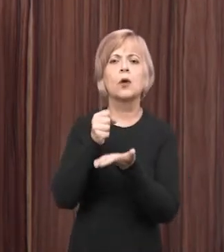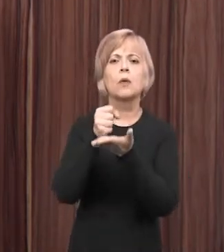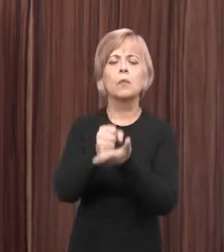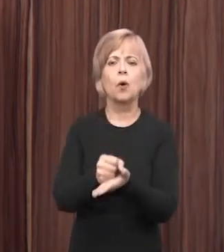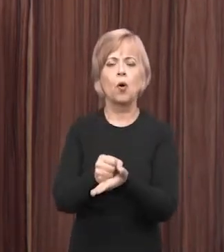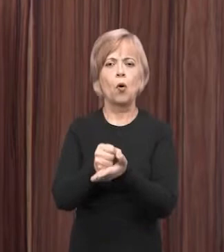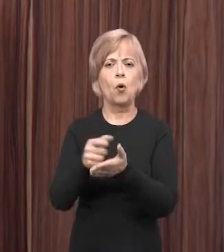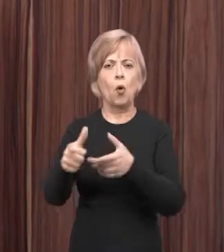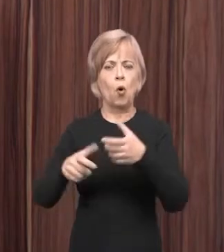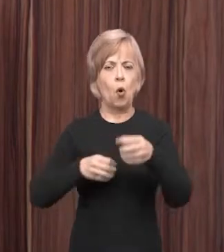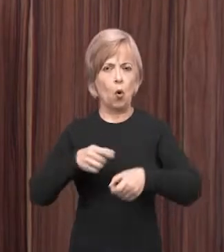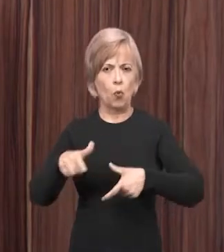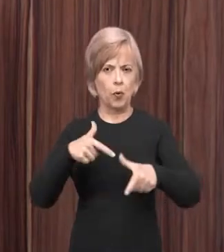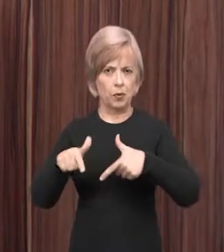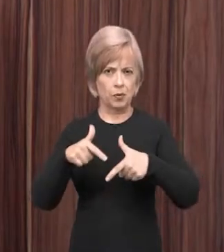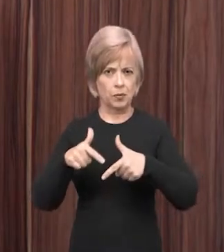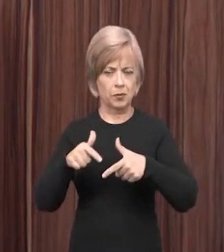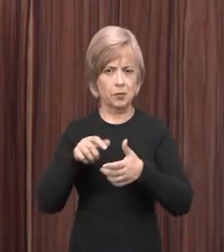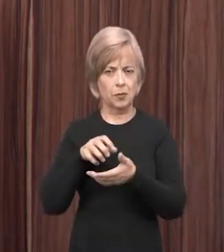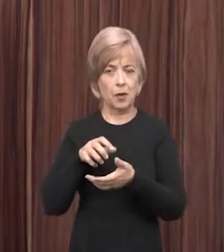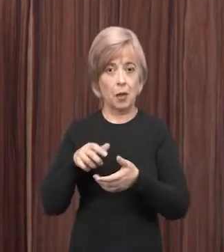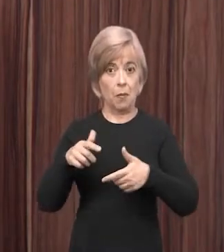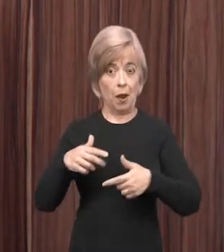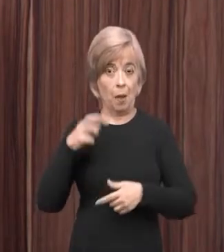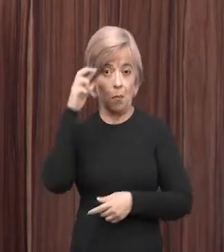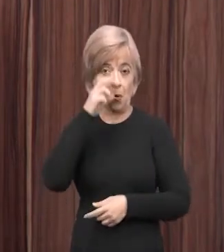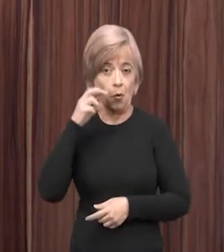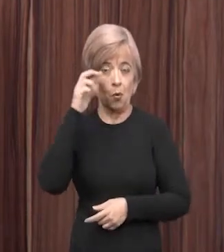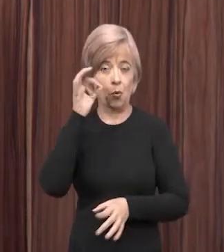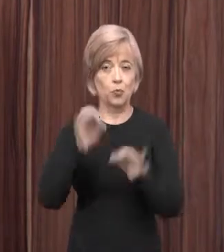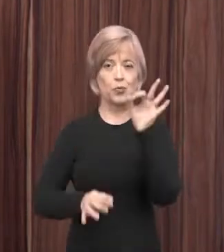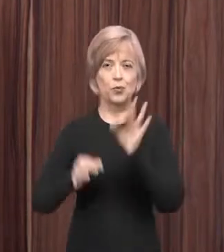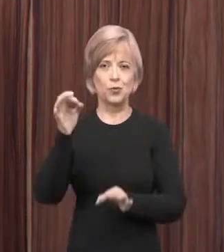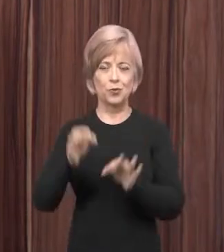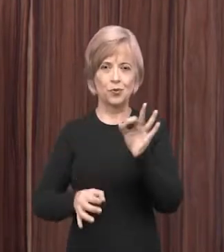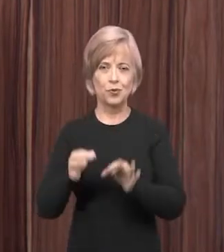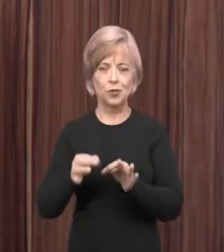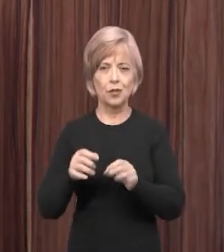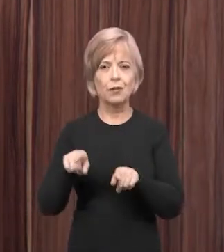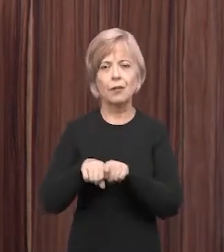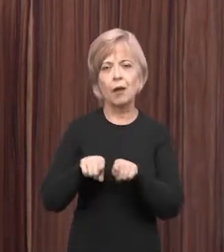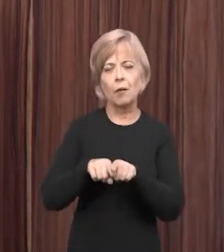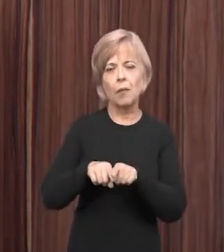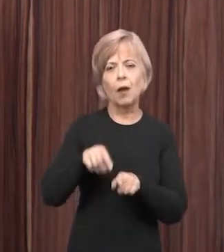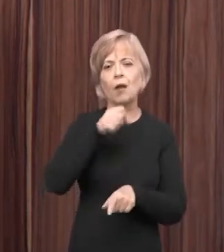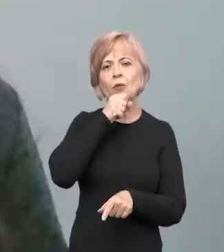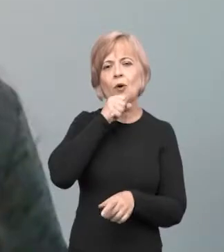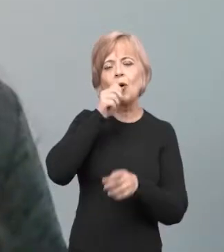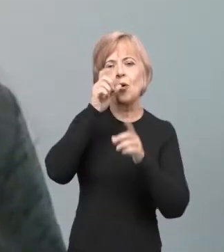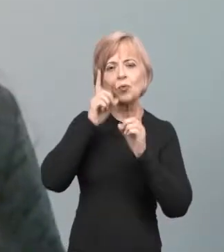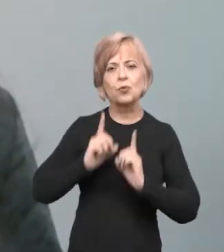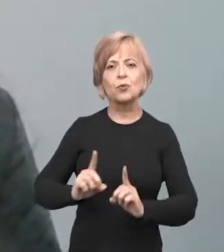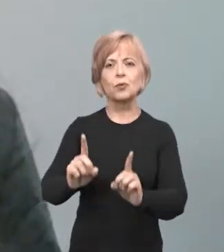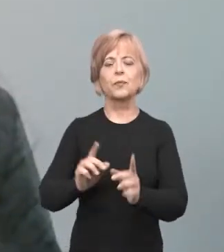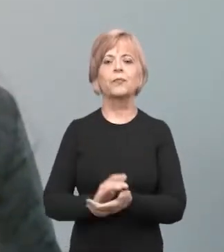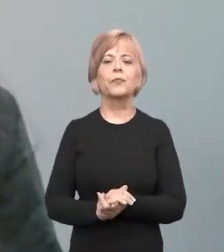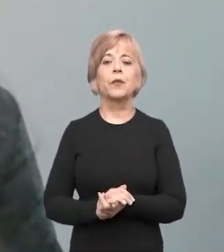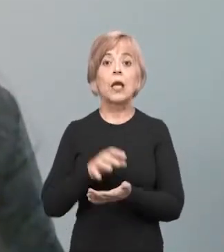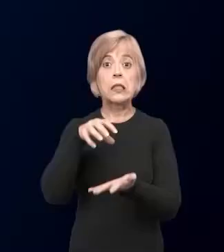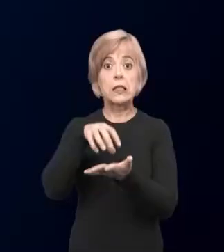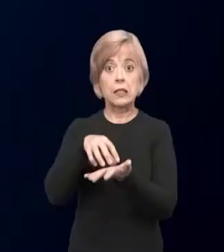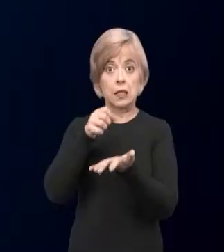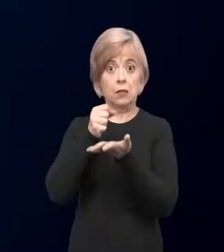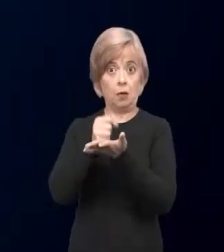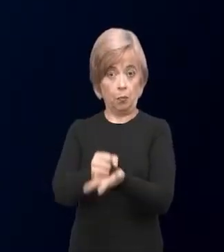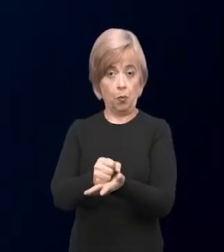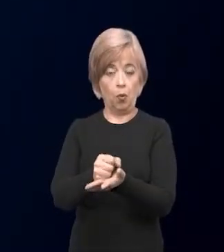de Apoio Operacional das Promotorias de Justiça de Proteção ao Idoso e à Pessoa com Deficiência? Sim, o Centro de Apoio,